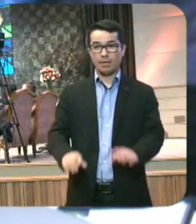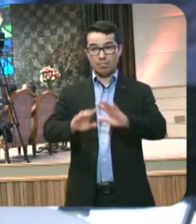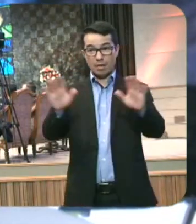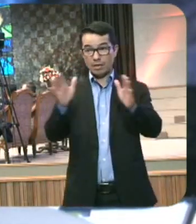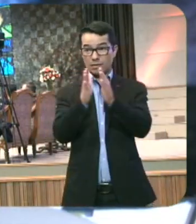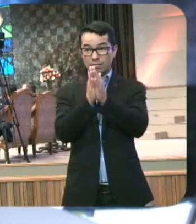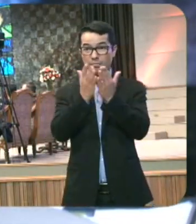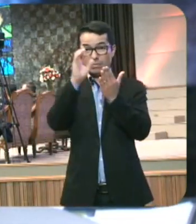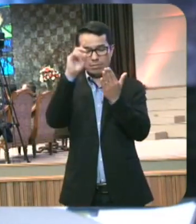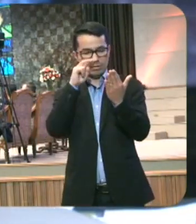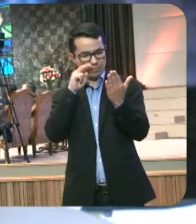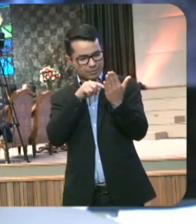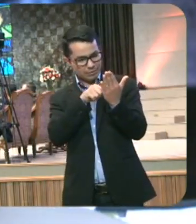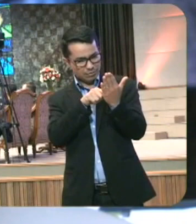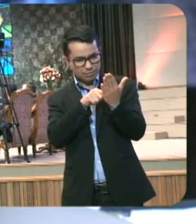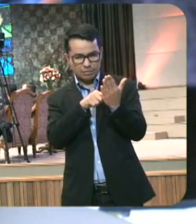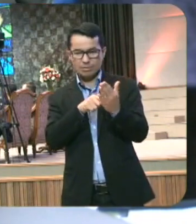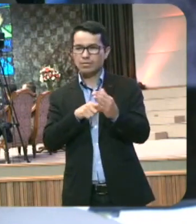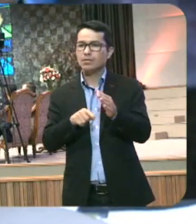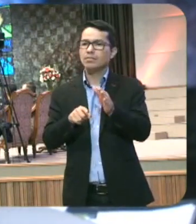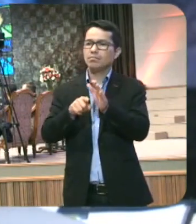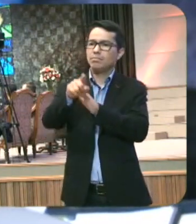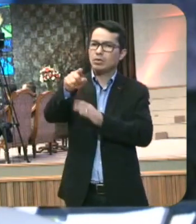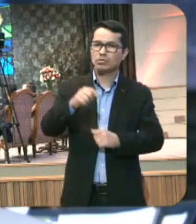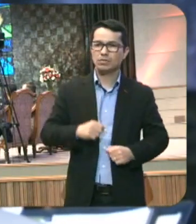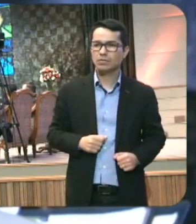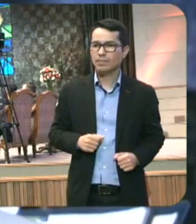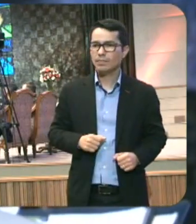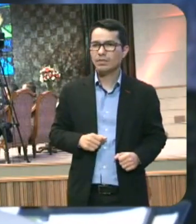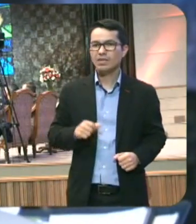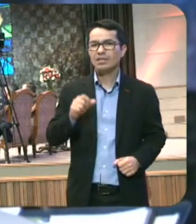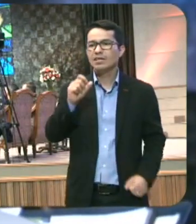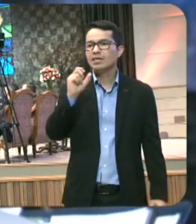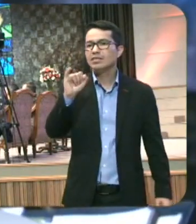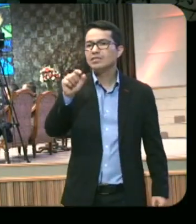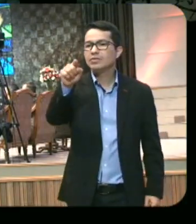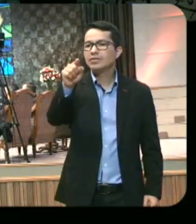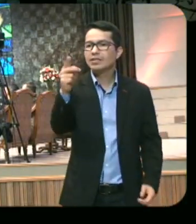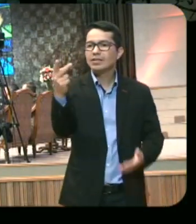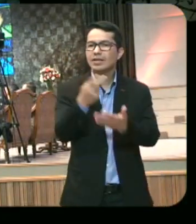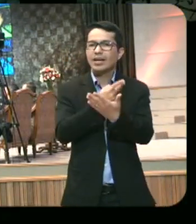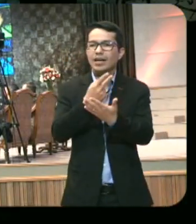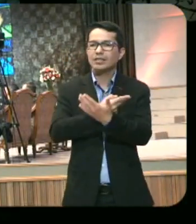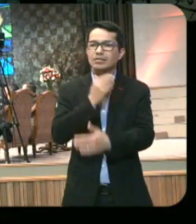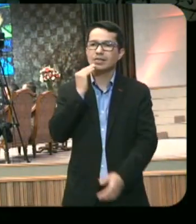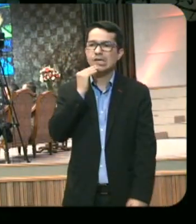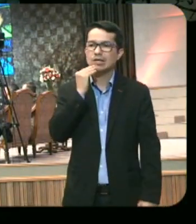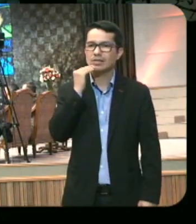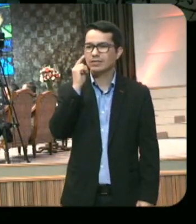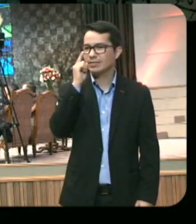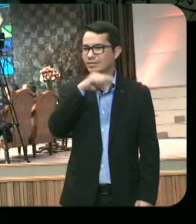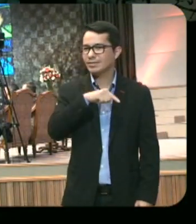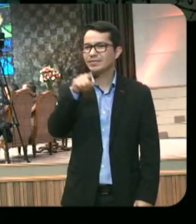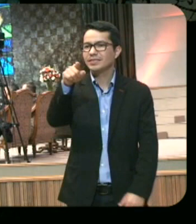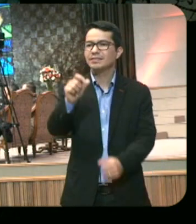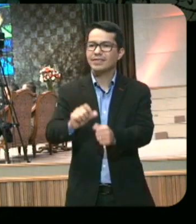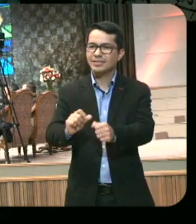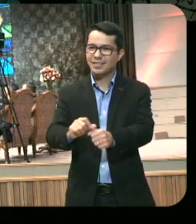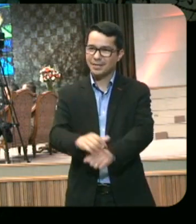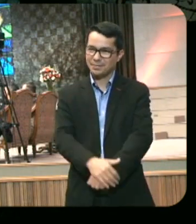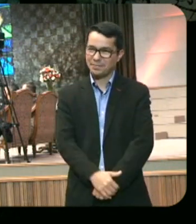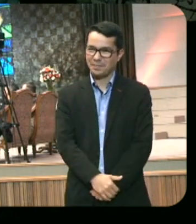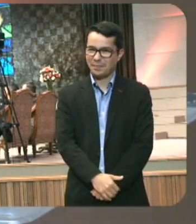pergunta é: o que fazer quando a gente falha? porque agora